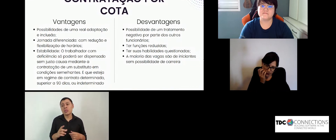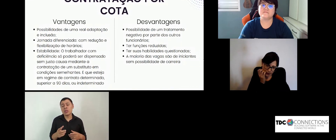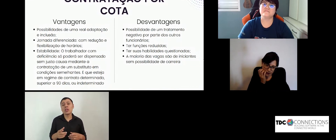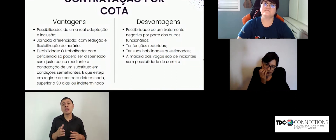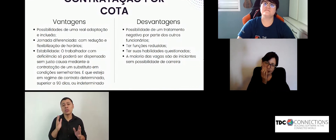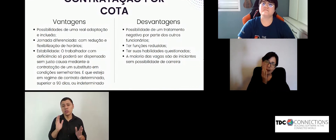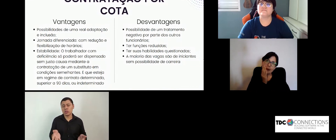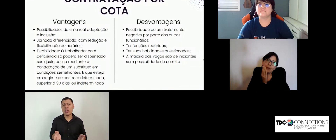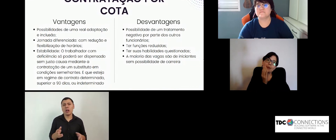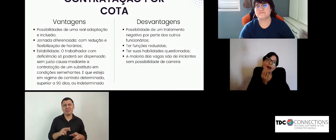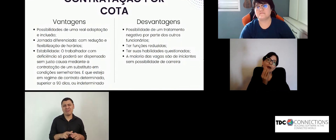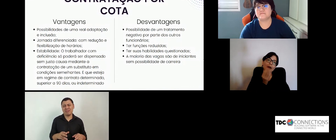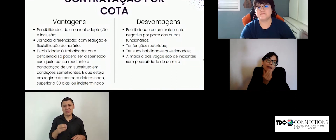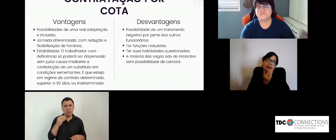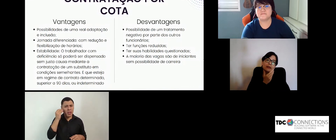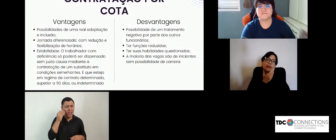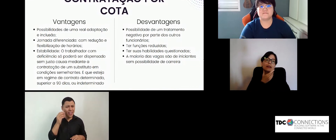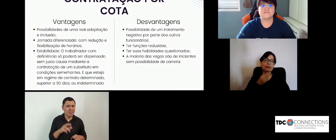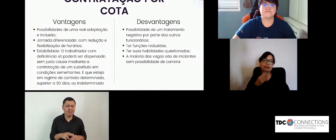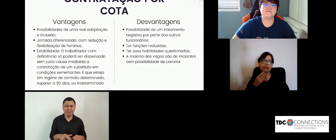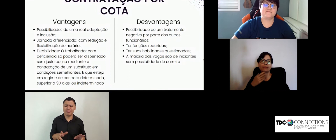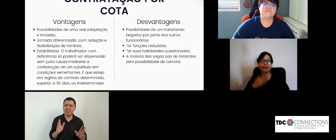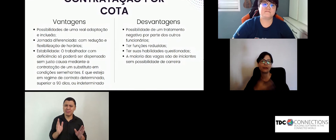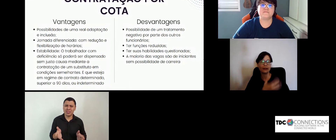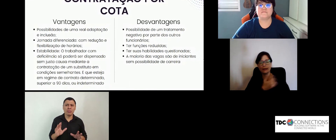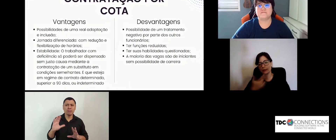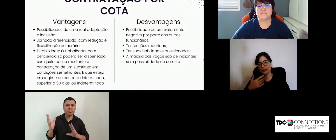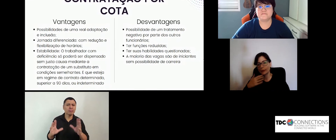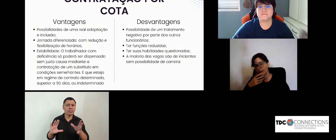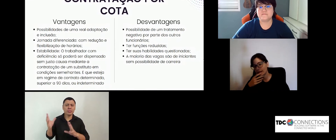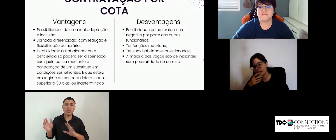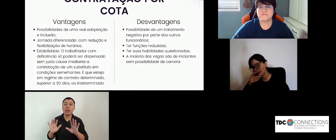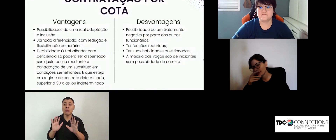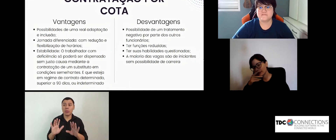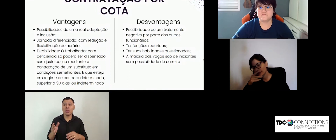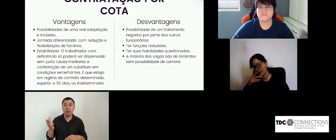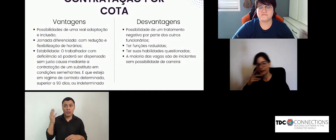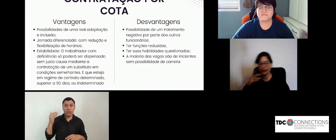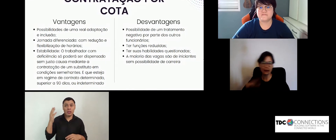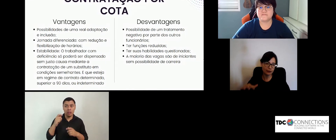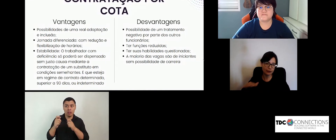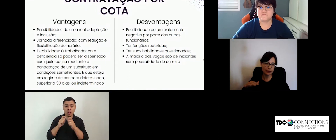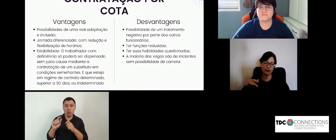experiências diferentes. Agora, o que eu fiz nas últimas vezes foi me